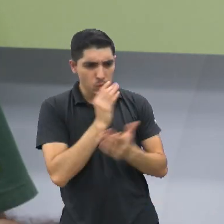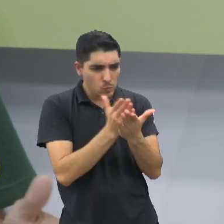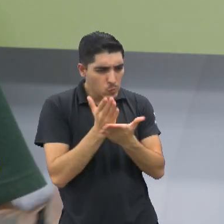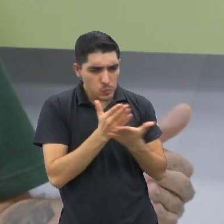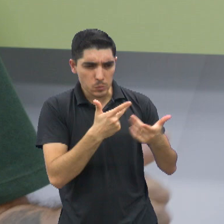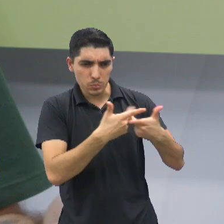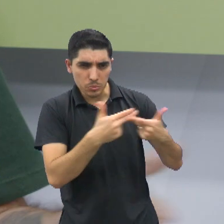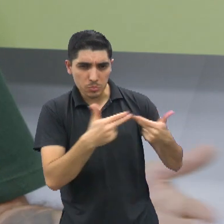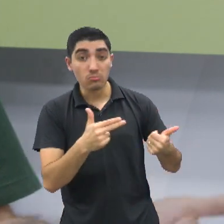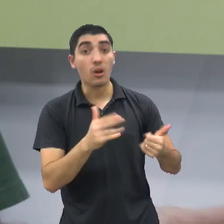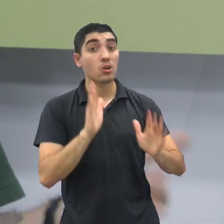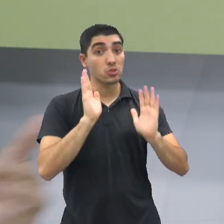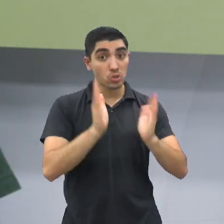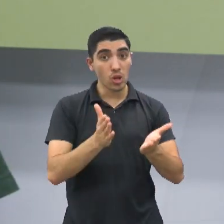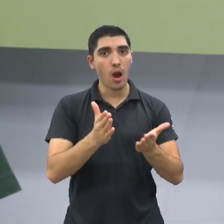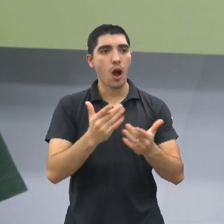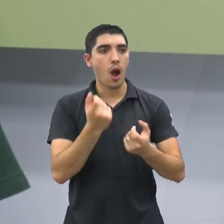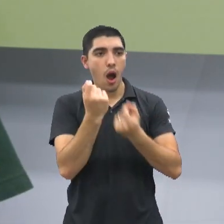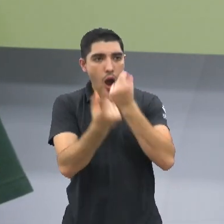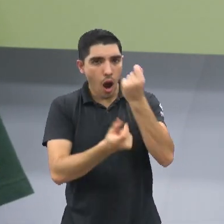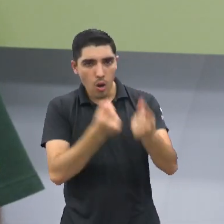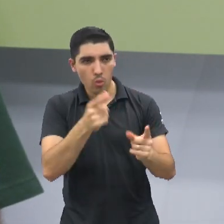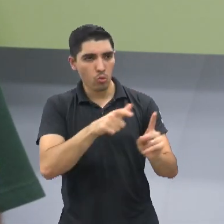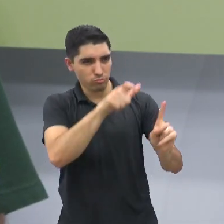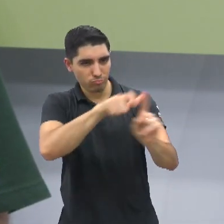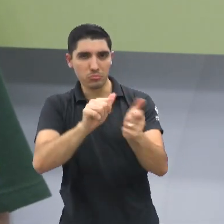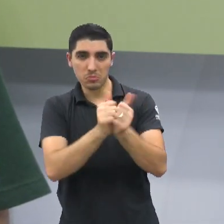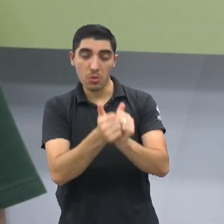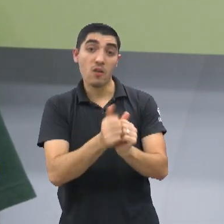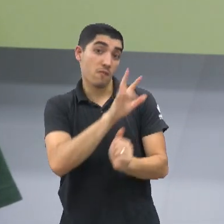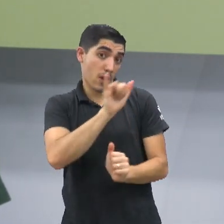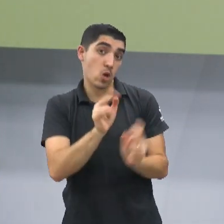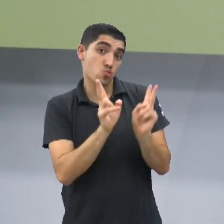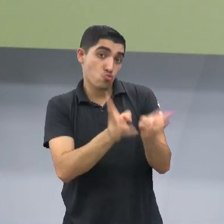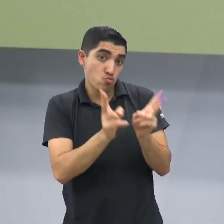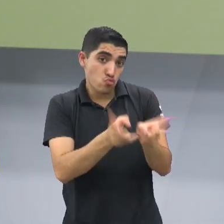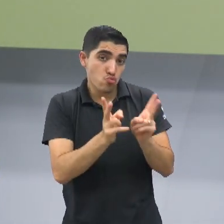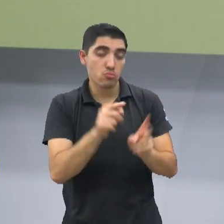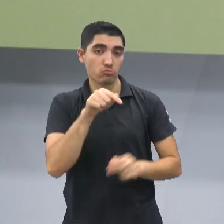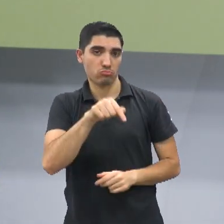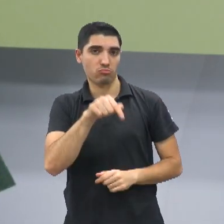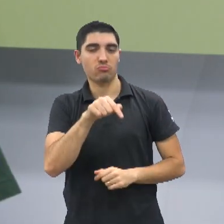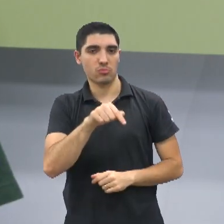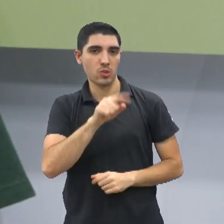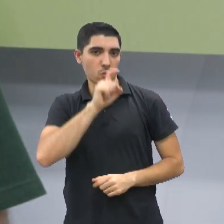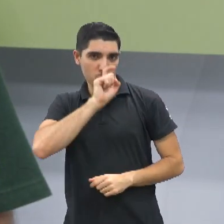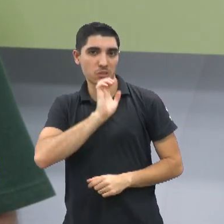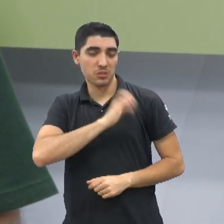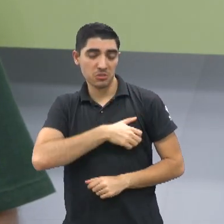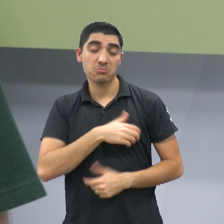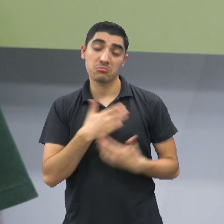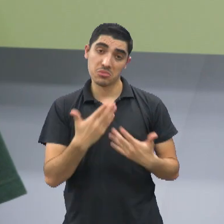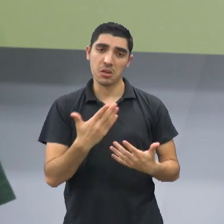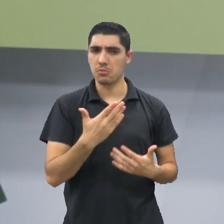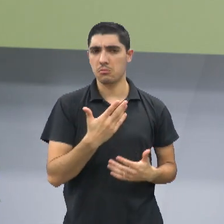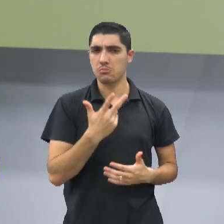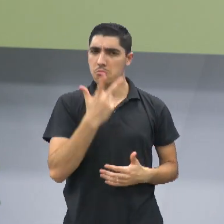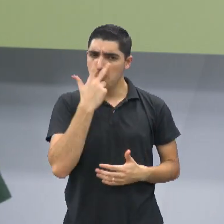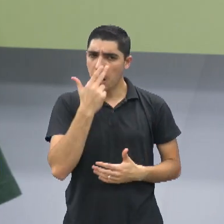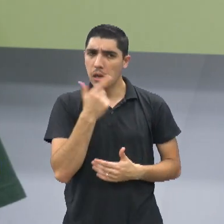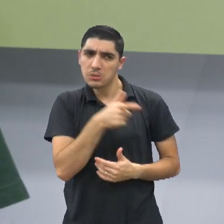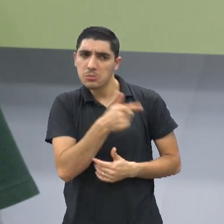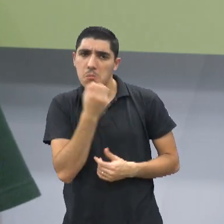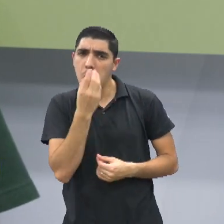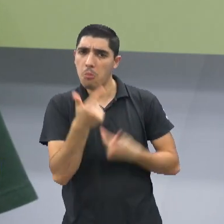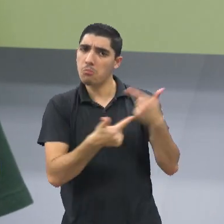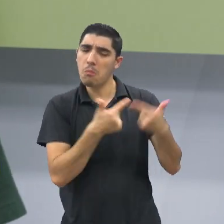até alguns jogadores remanescentes né continuem no São José enfim ah parece que o trabalho tá sendo bem encaminhado agora a gente mas